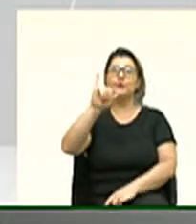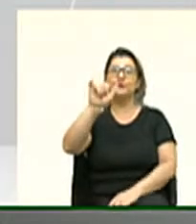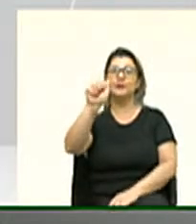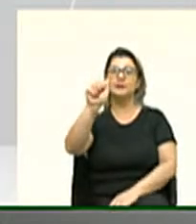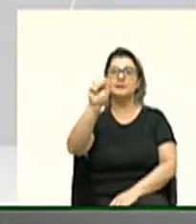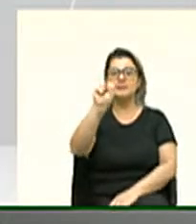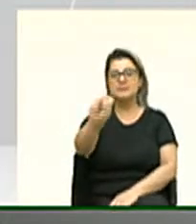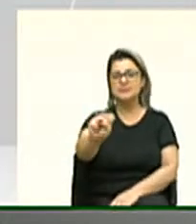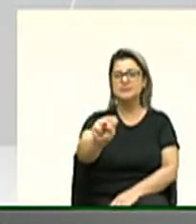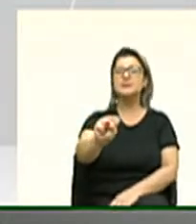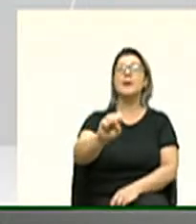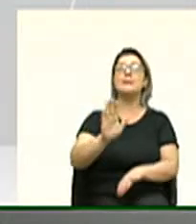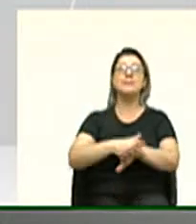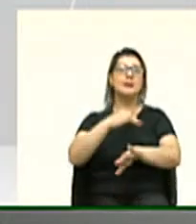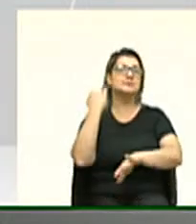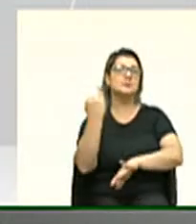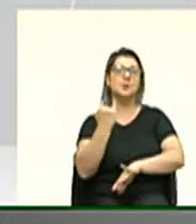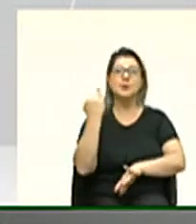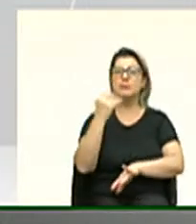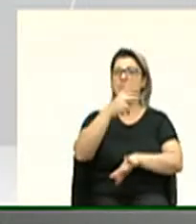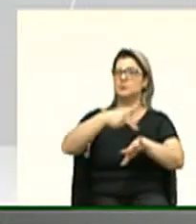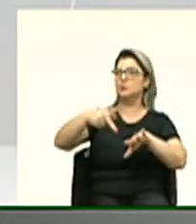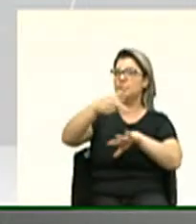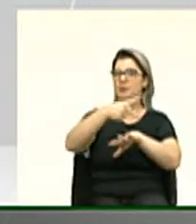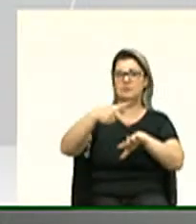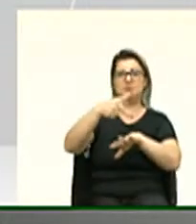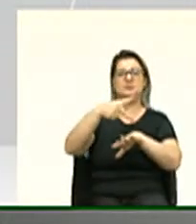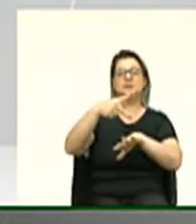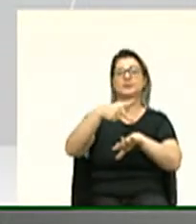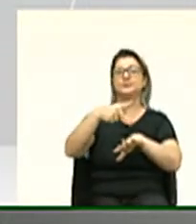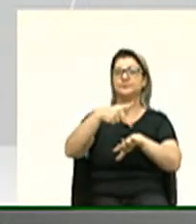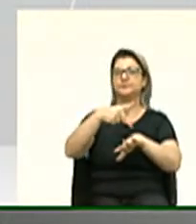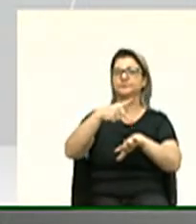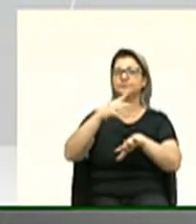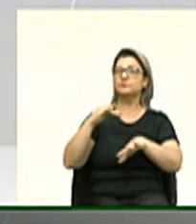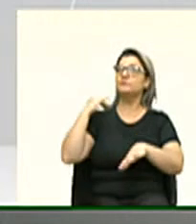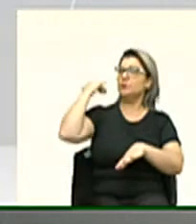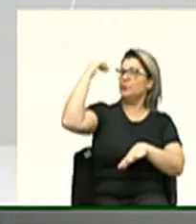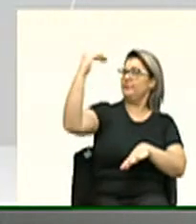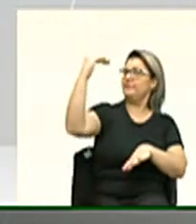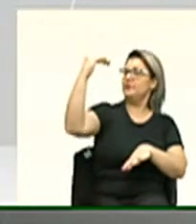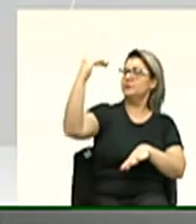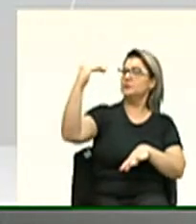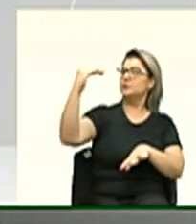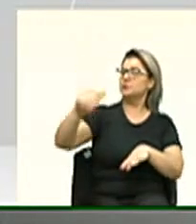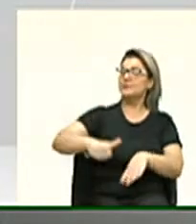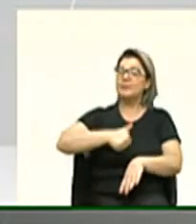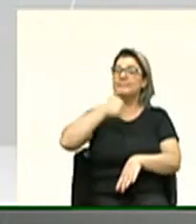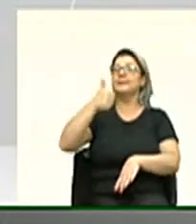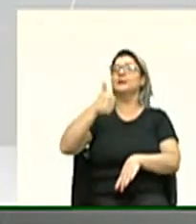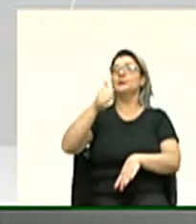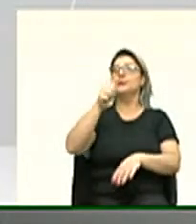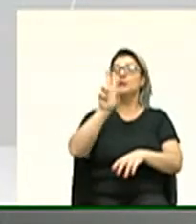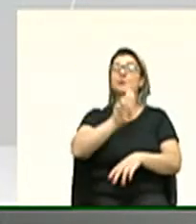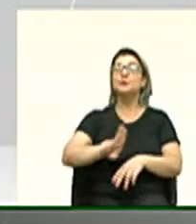York também é uma referência no avanço e no aperfeiçoamento do uso da bicicleta, assim como nós temos aqui o